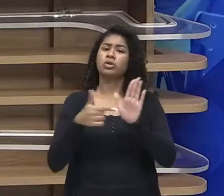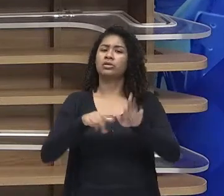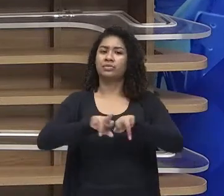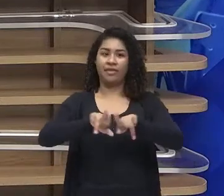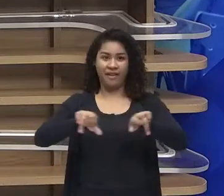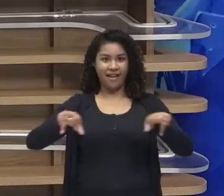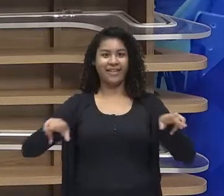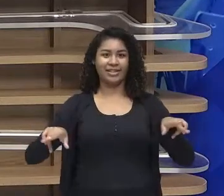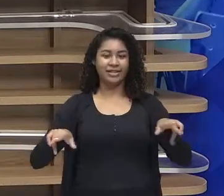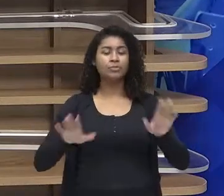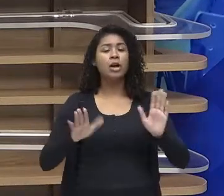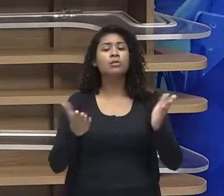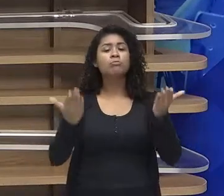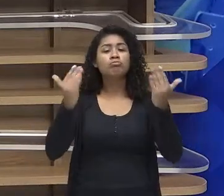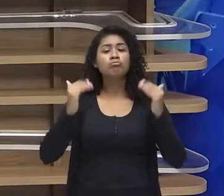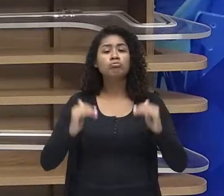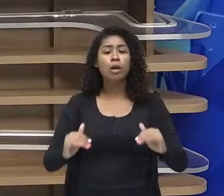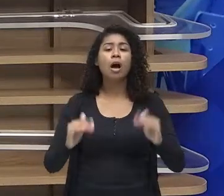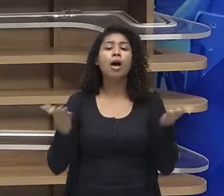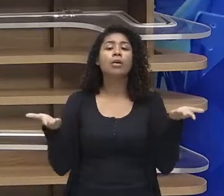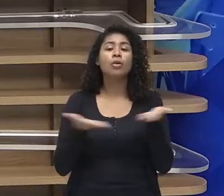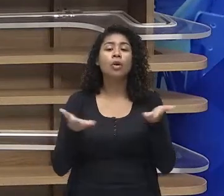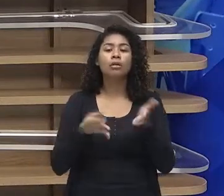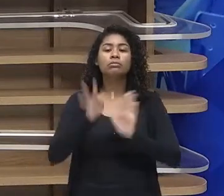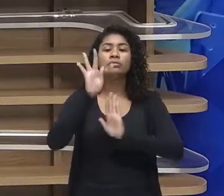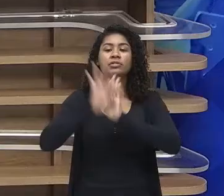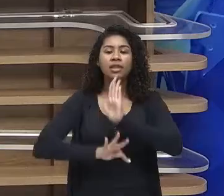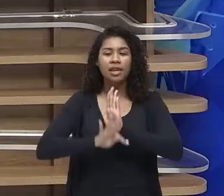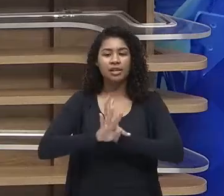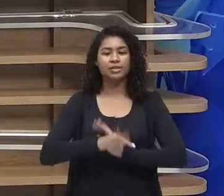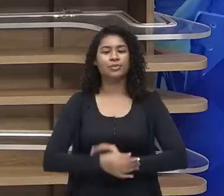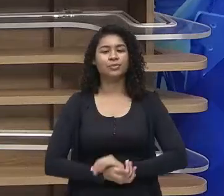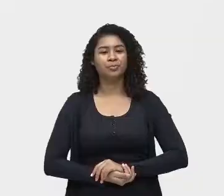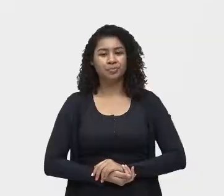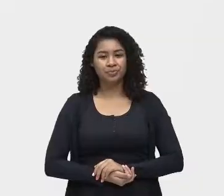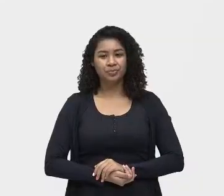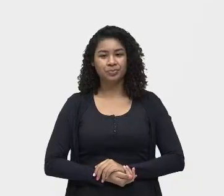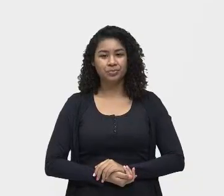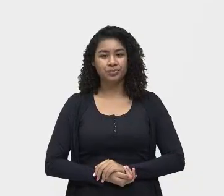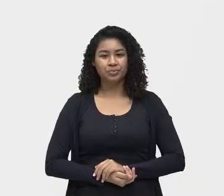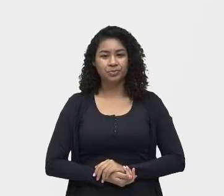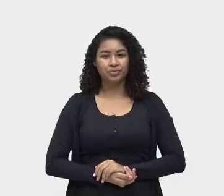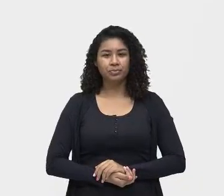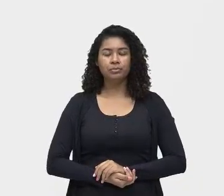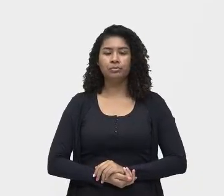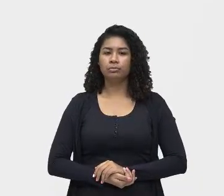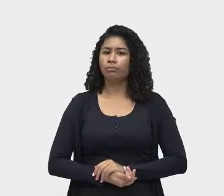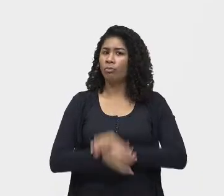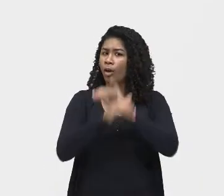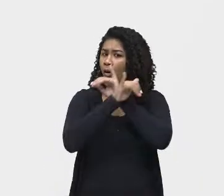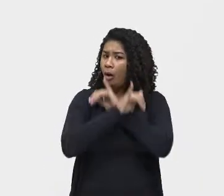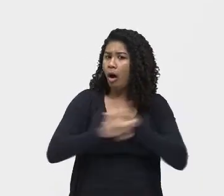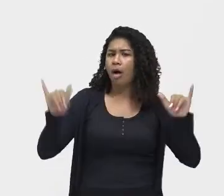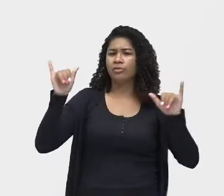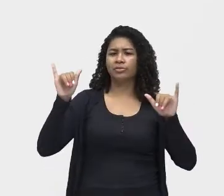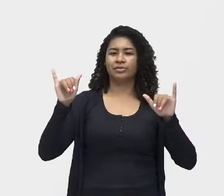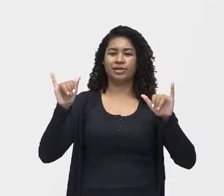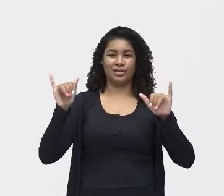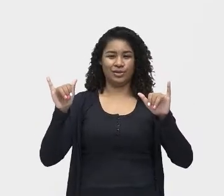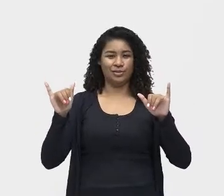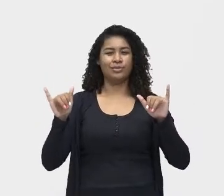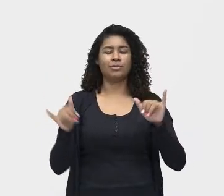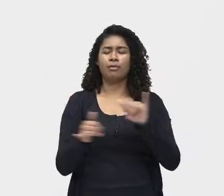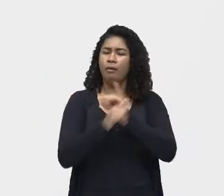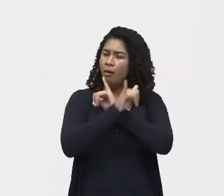E vamos então para o texto, para observar a condicional. Olha o que temos então aí. Último aviso, é o título, não é